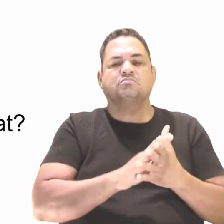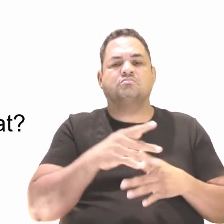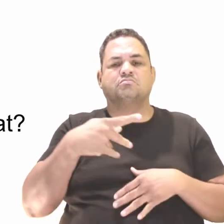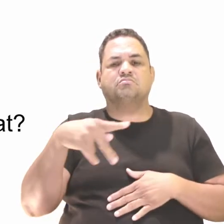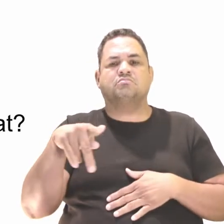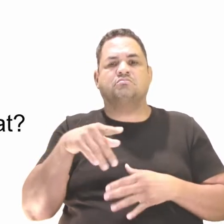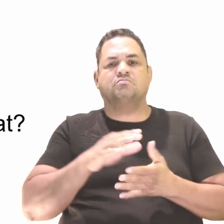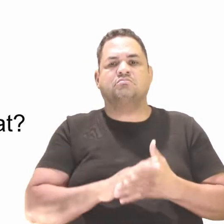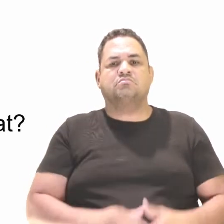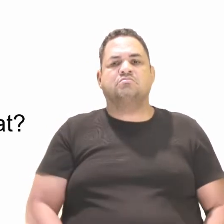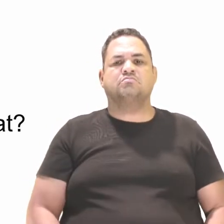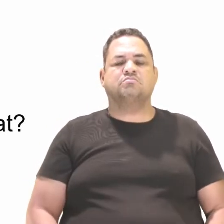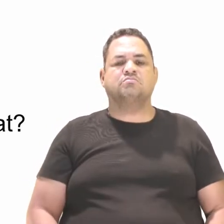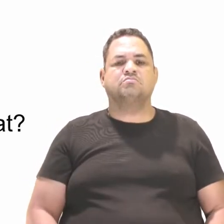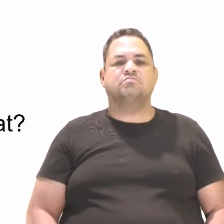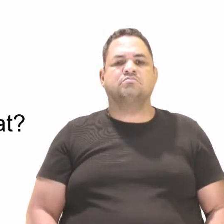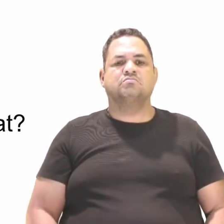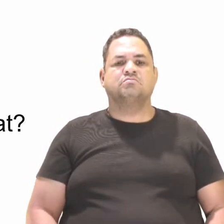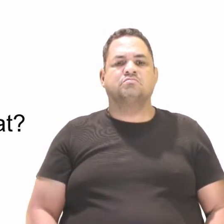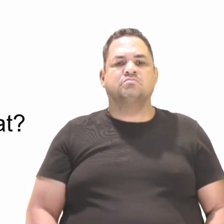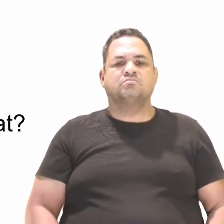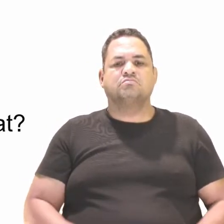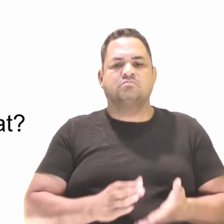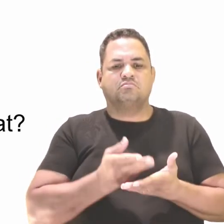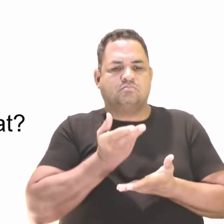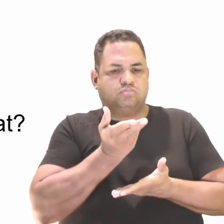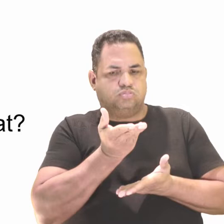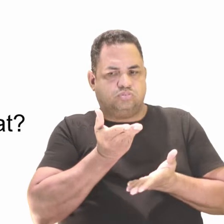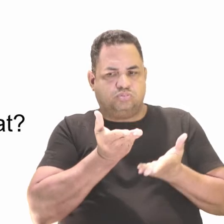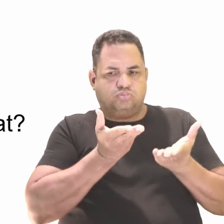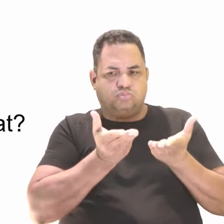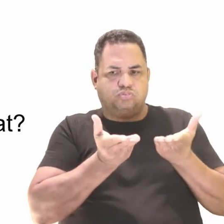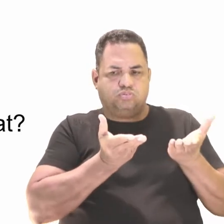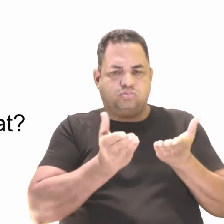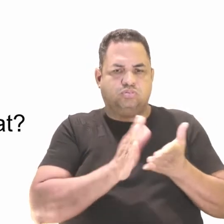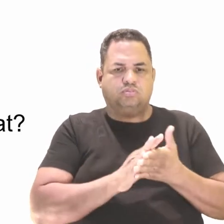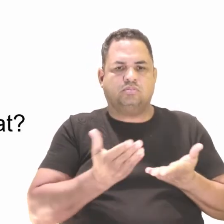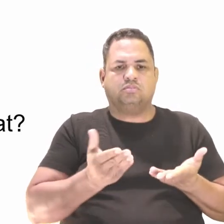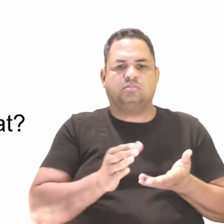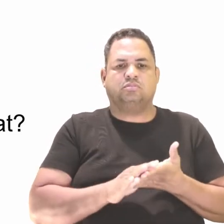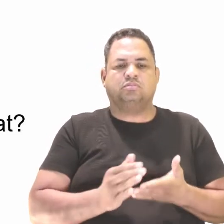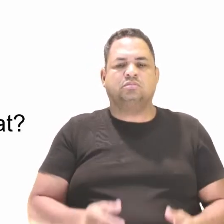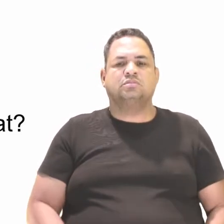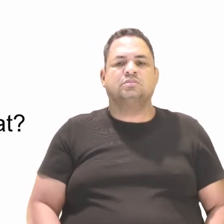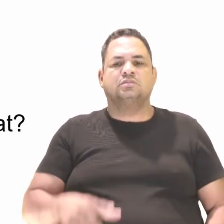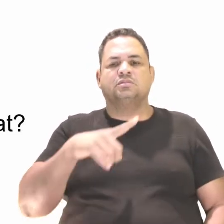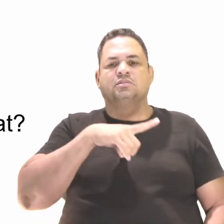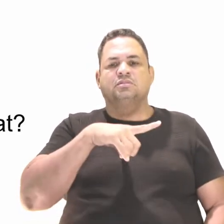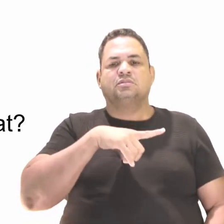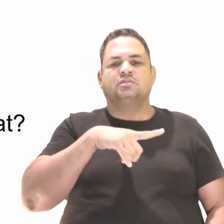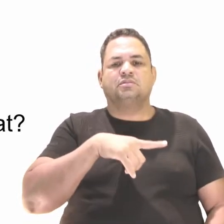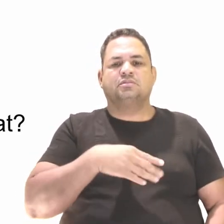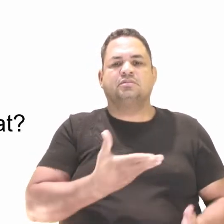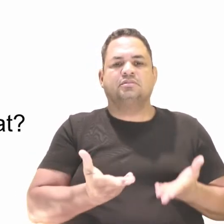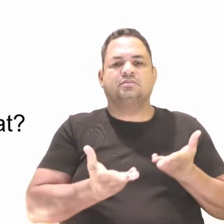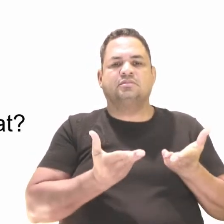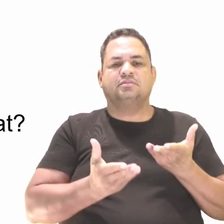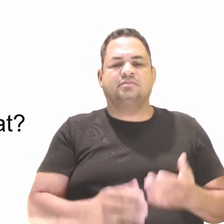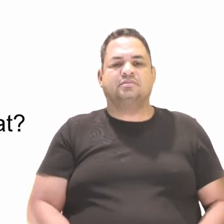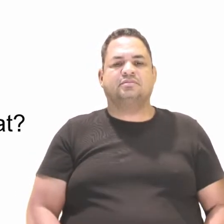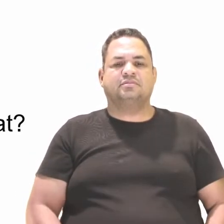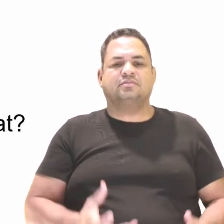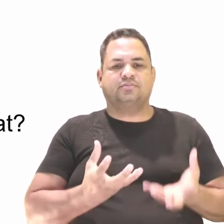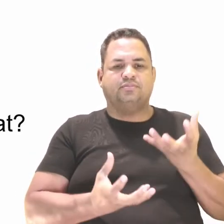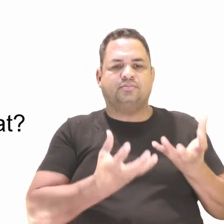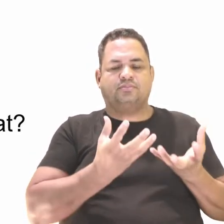para um barbecue, que é um churrasco. Mas não um churrasco como o nosso, né? Que tem aquelas coisas todas que nós somos